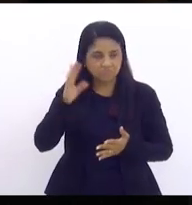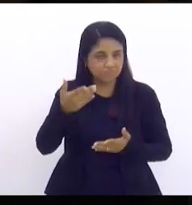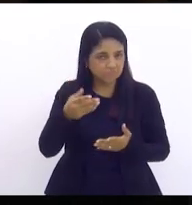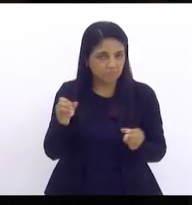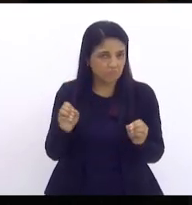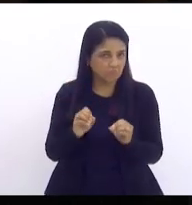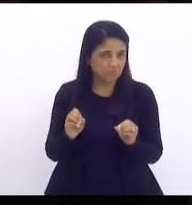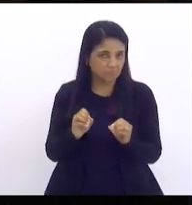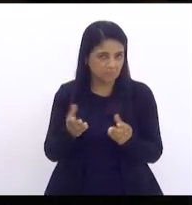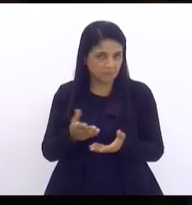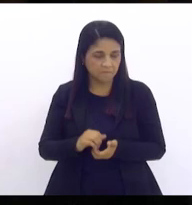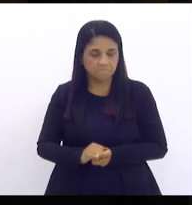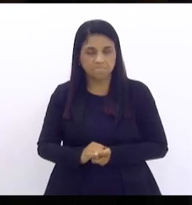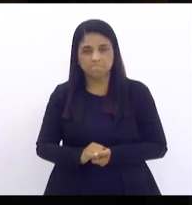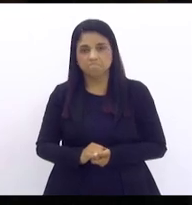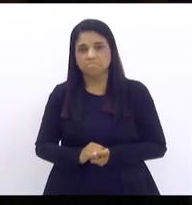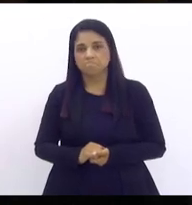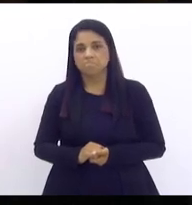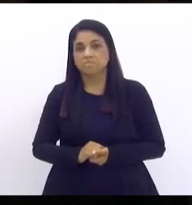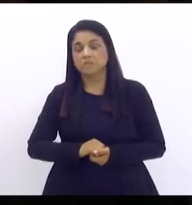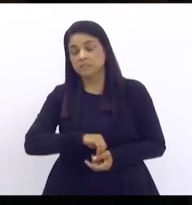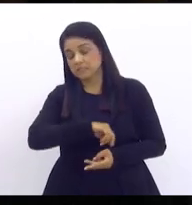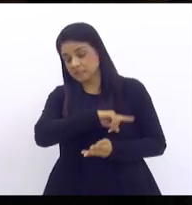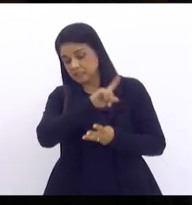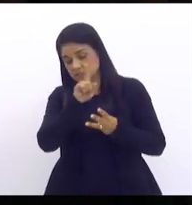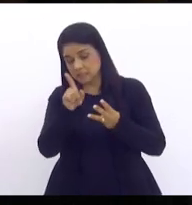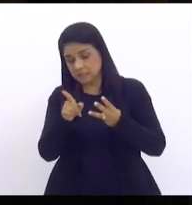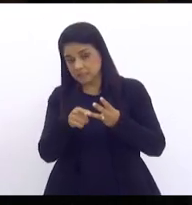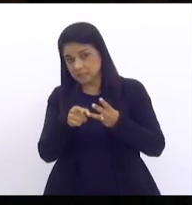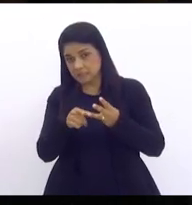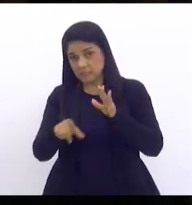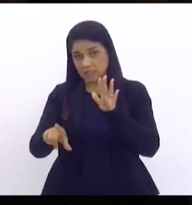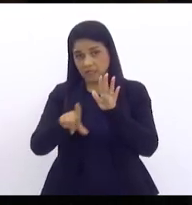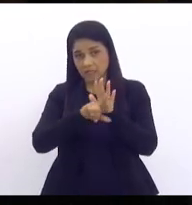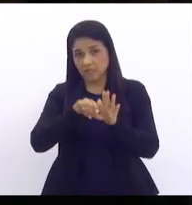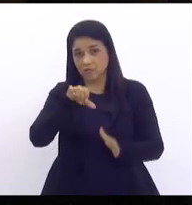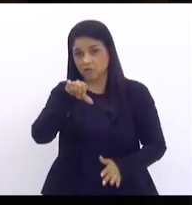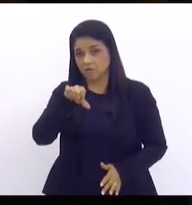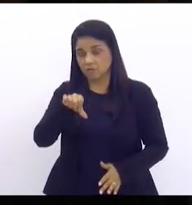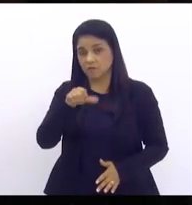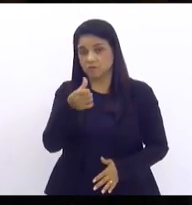providência. Agora eu queria falar de uma terceira lei, a Lei